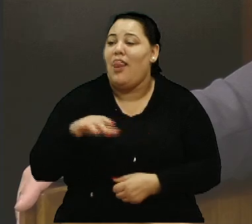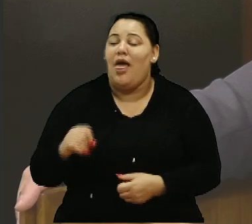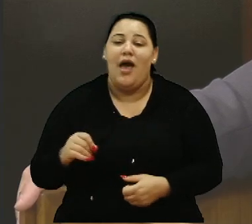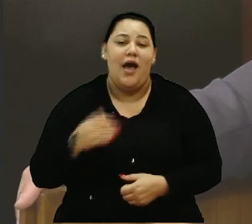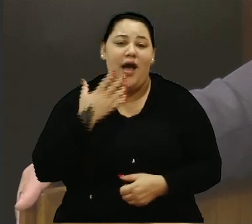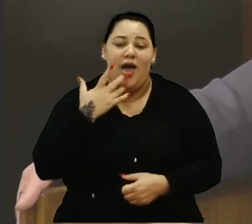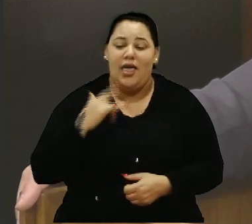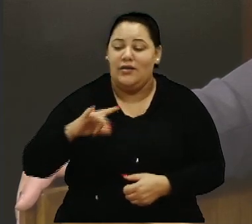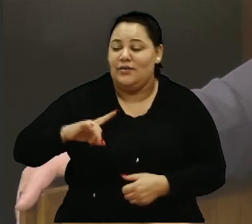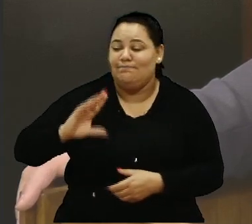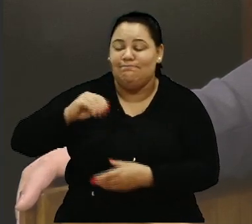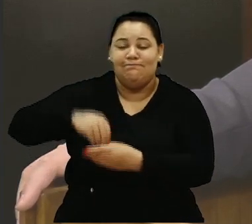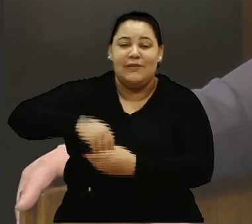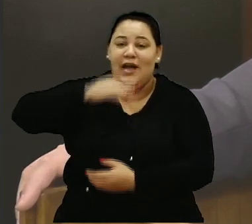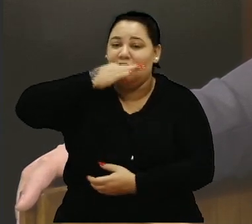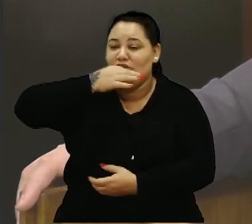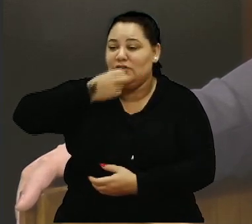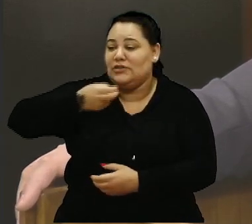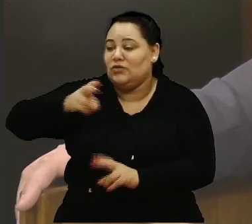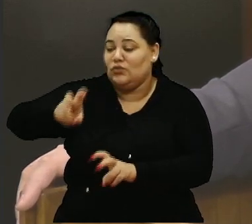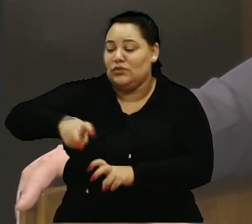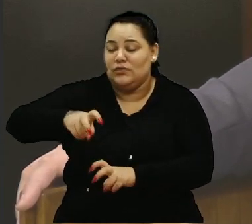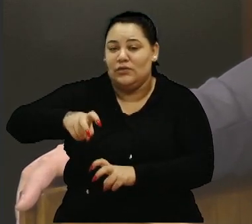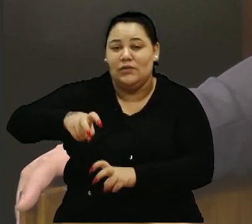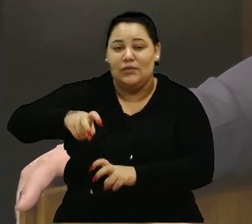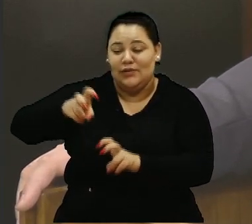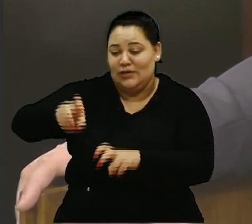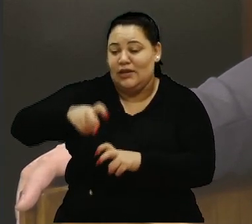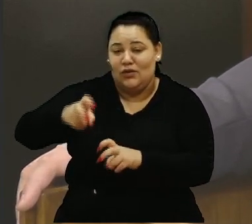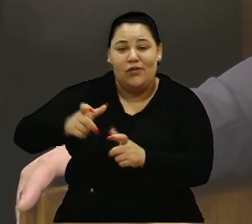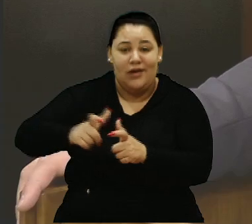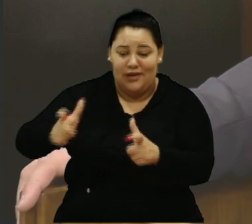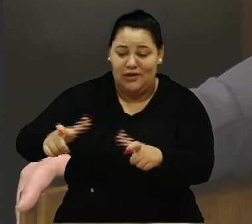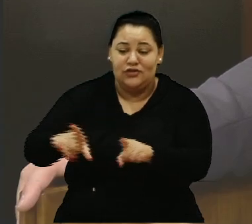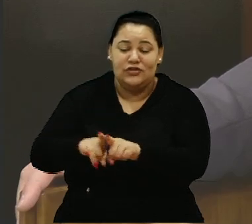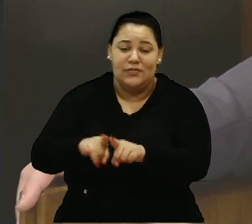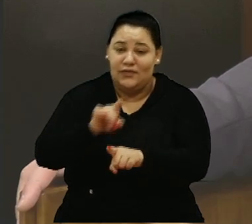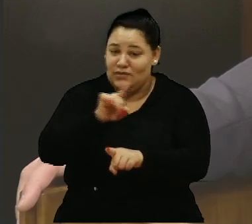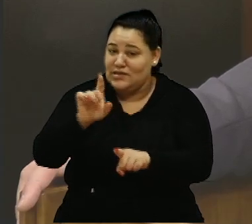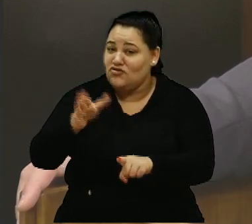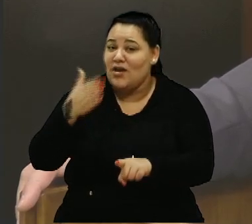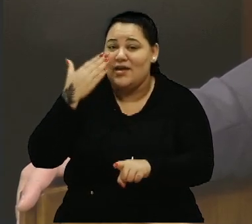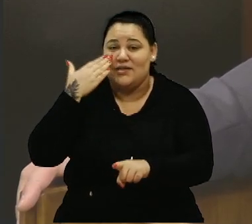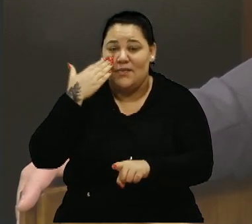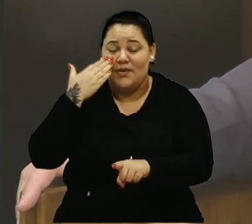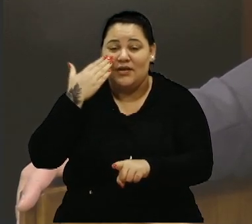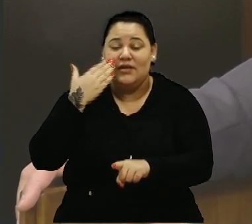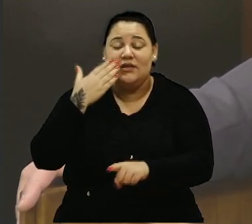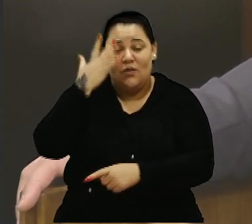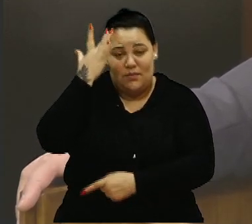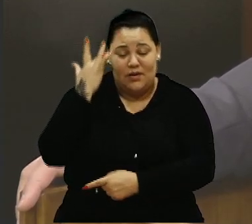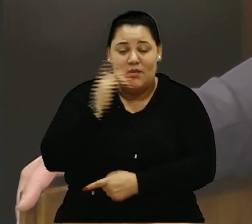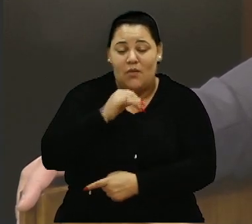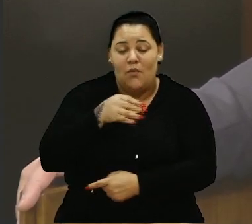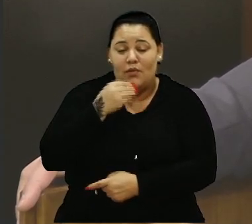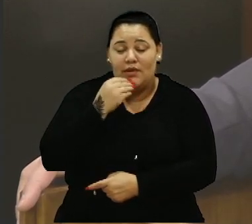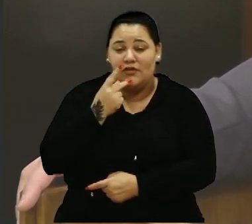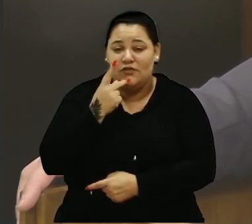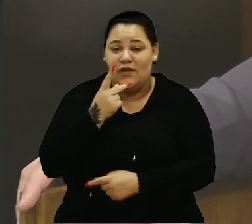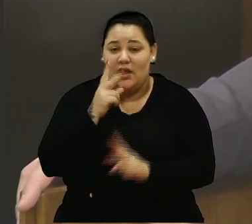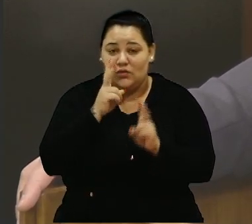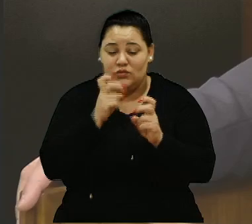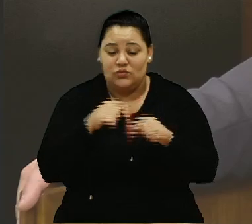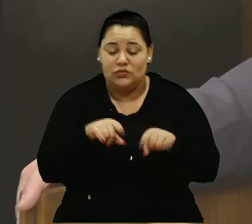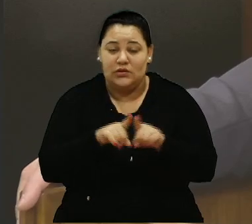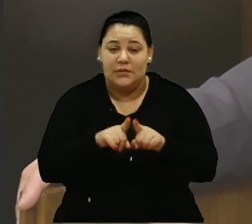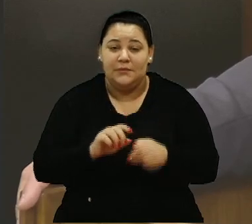em Caxias, um interior muito amplo que nós temos, isso é fato conhecido de todos, então amanhã também é uma oportunidade para eles falarem sobre este assunto.